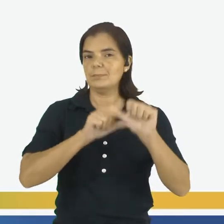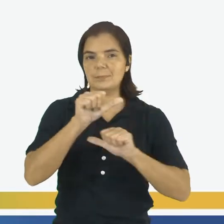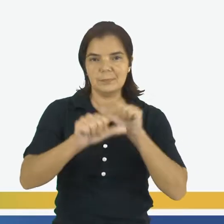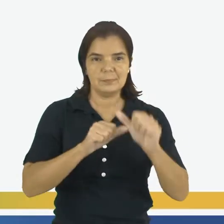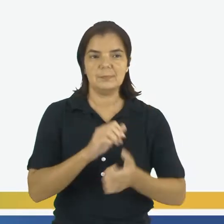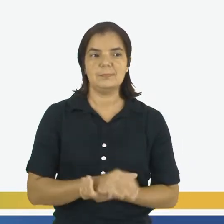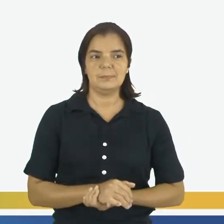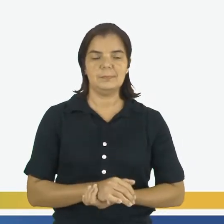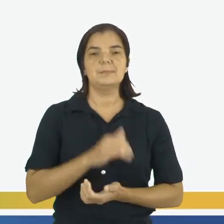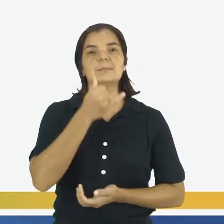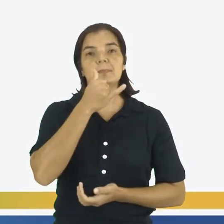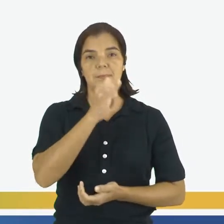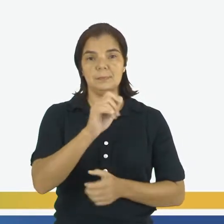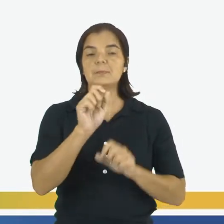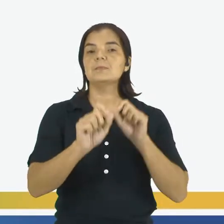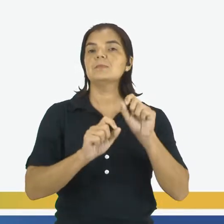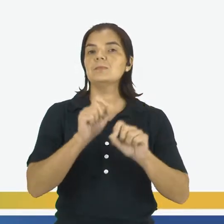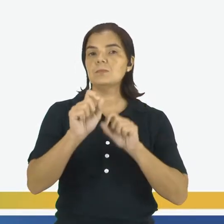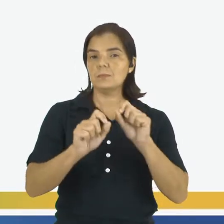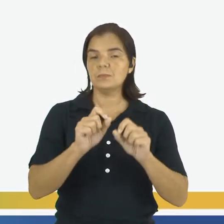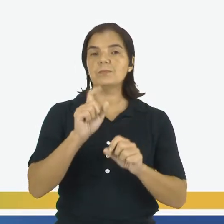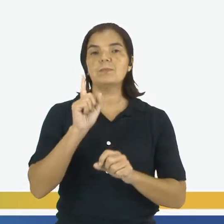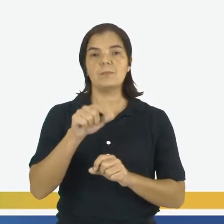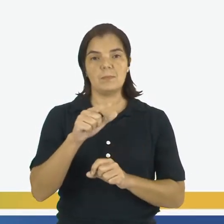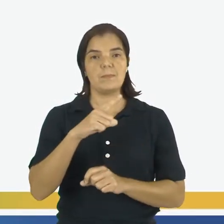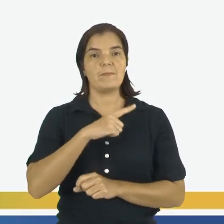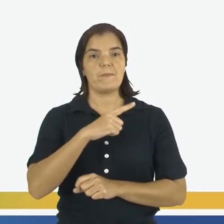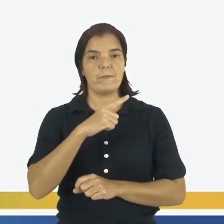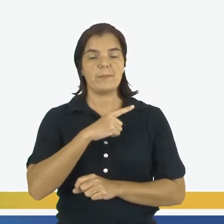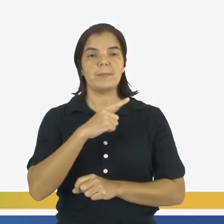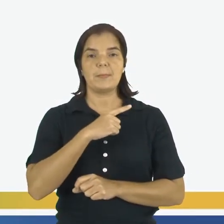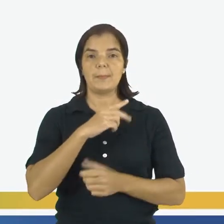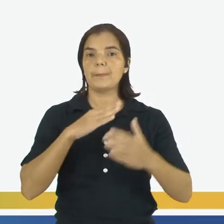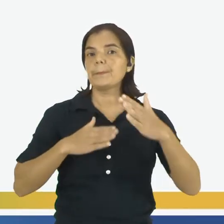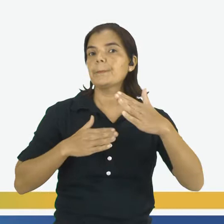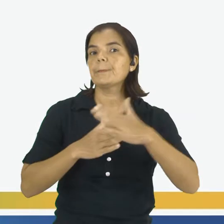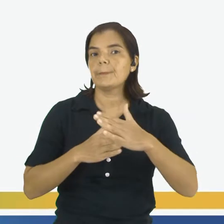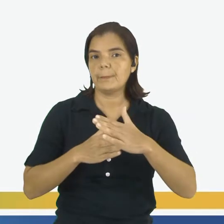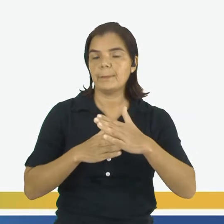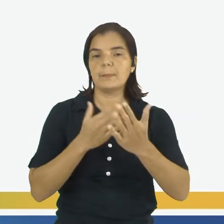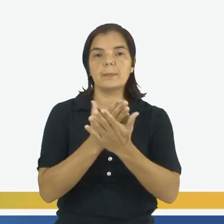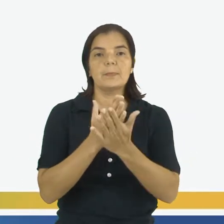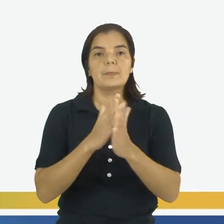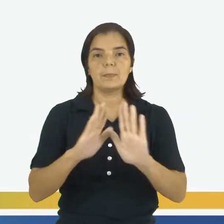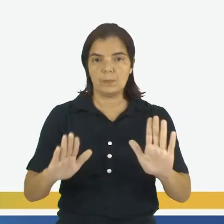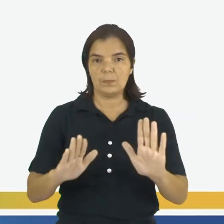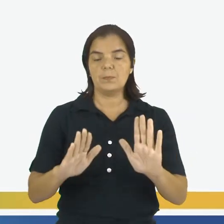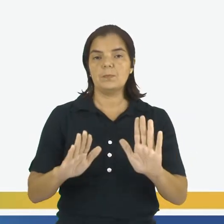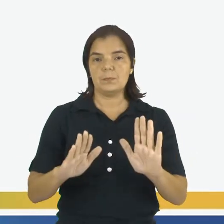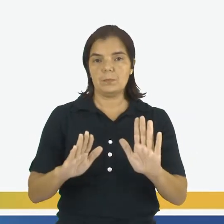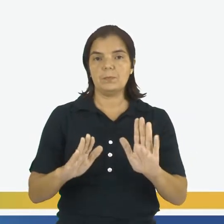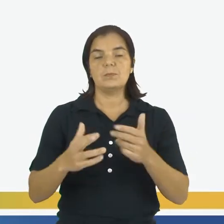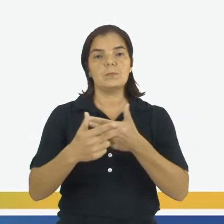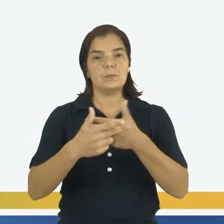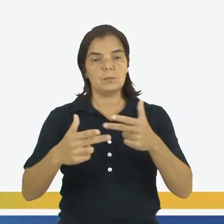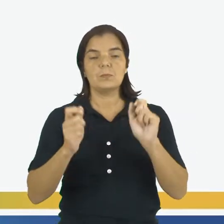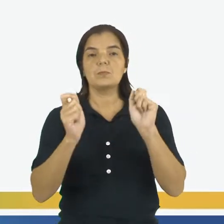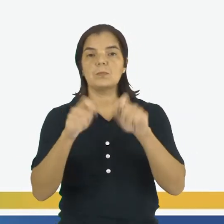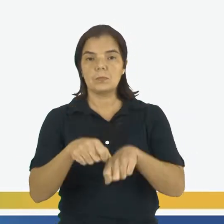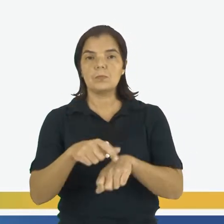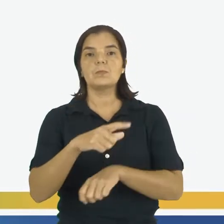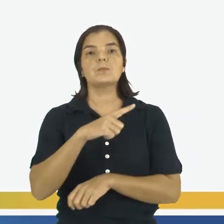energia não renovável é aquela que ela tem um certo limite, ela acaba, em determinada situação ela